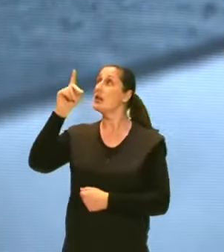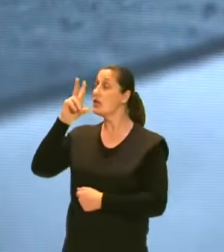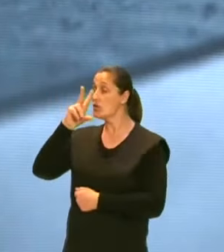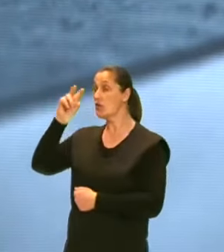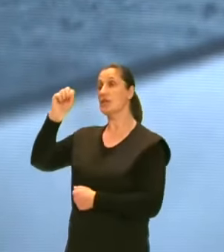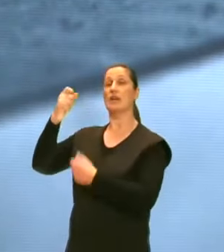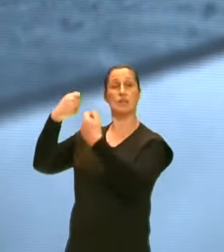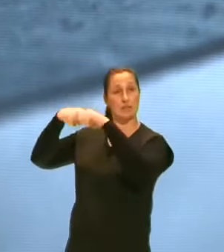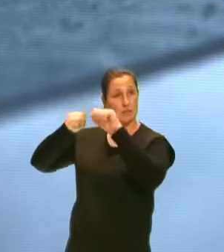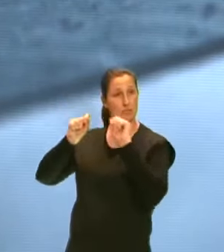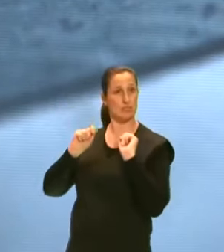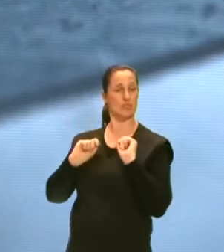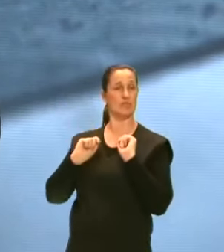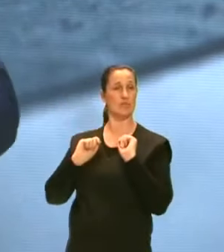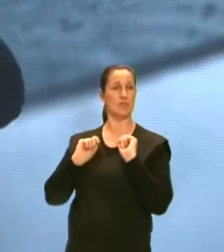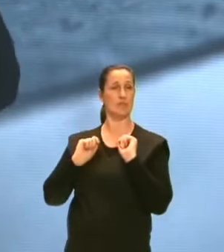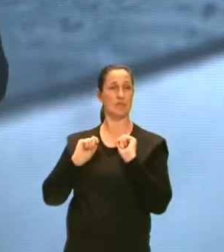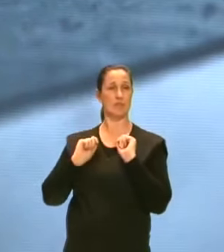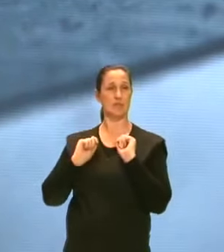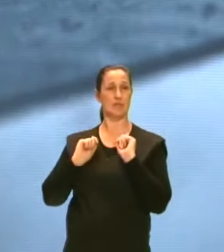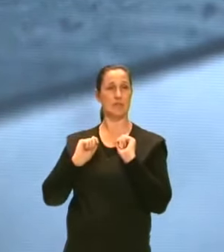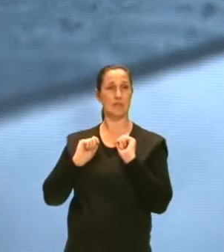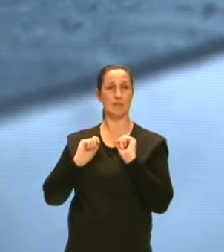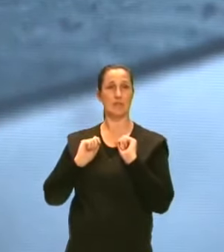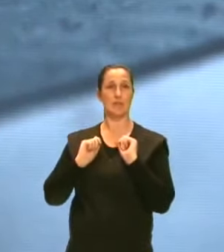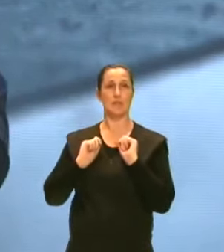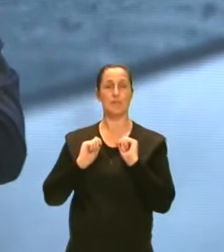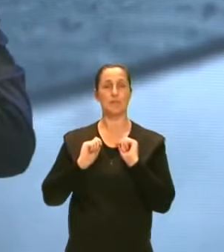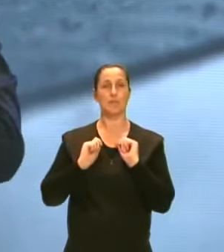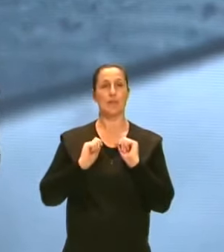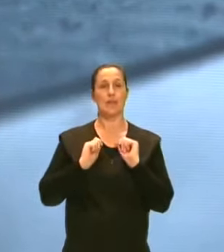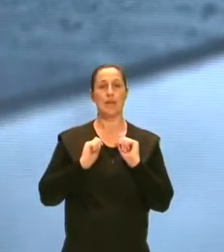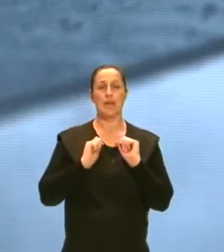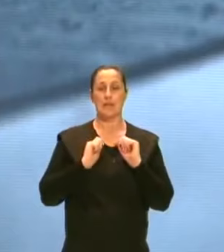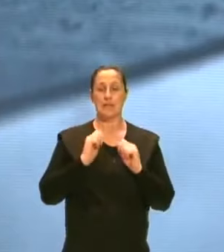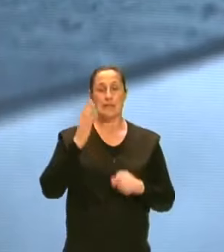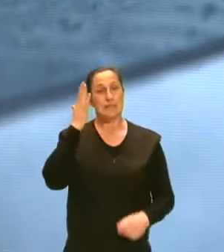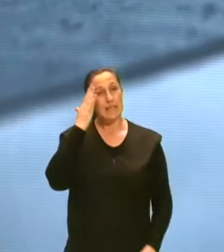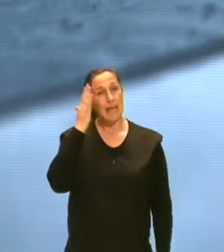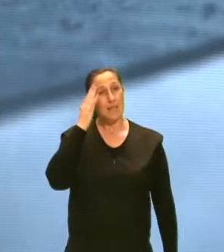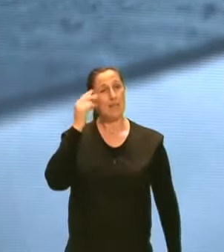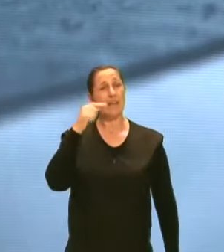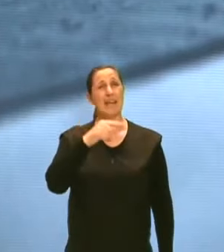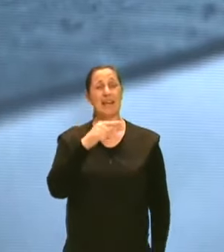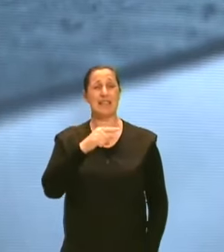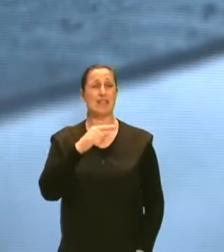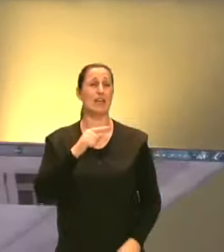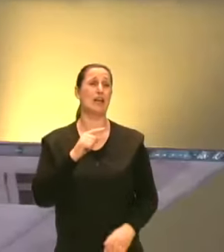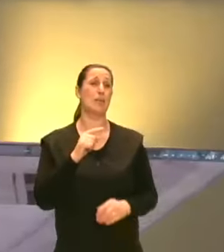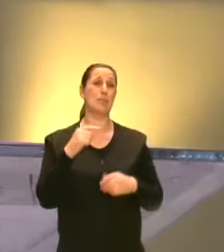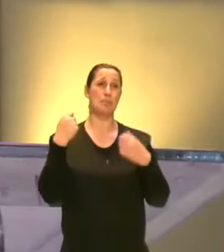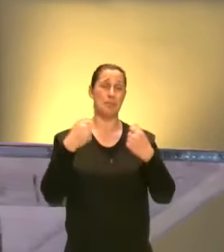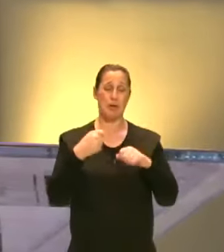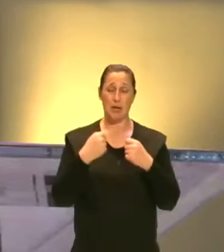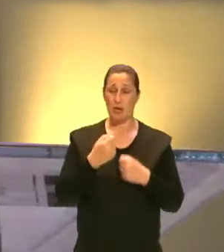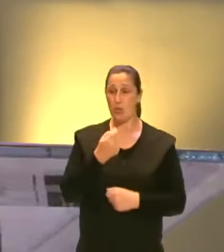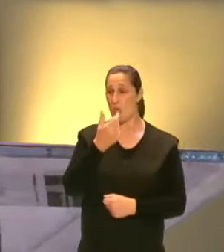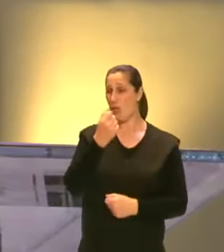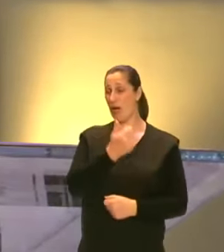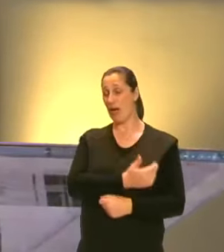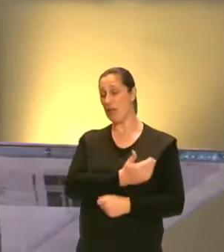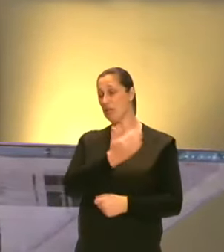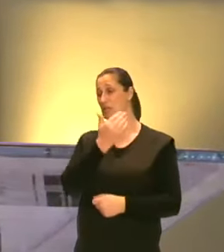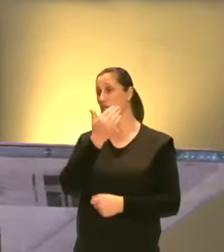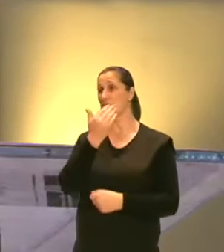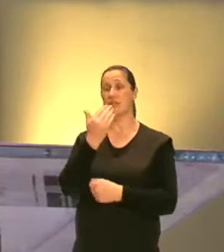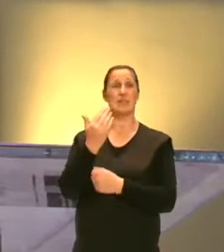Deus, num momento tão difícil. Na sua peregrinação de fé, onde ele estava tudo para perder, para desfalecer, para tropeçar,